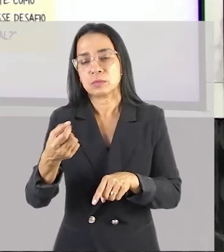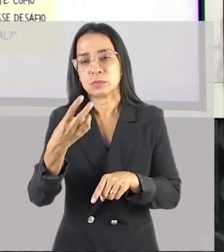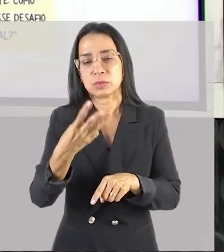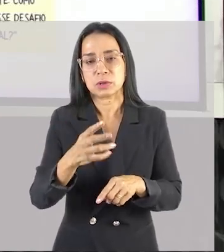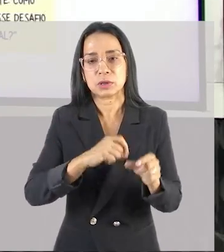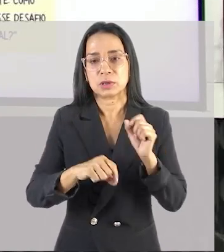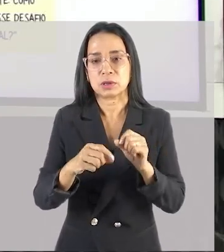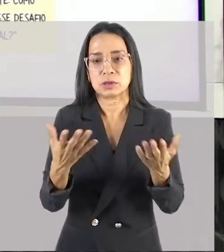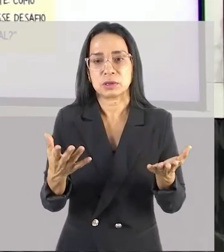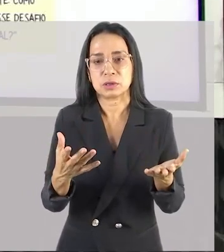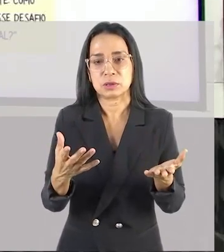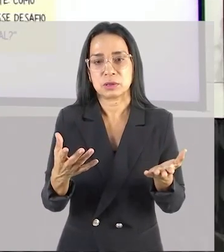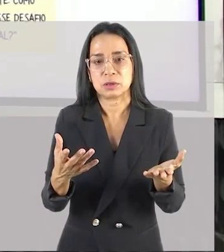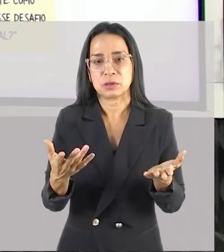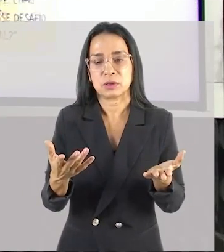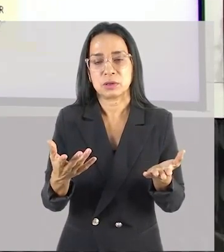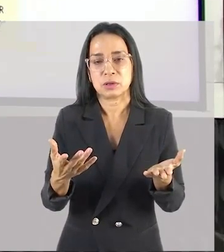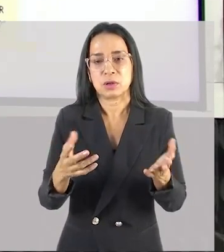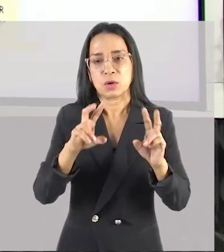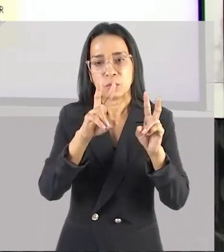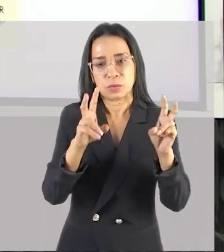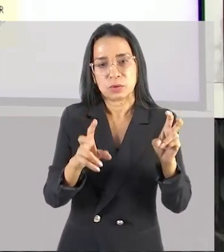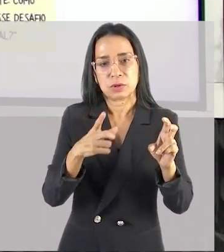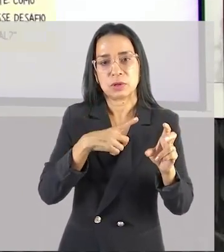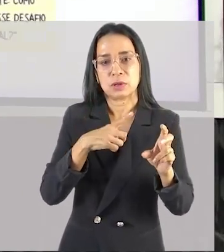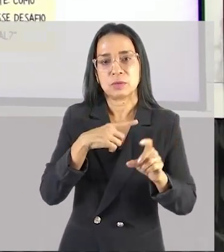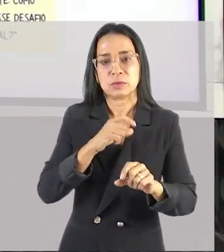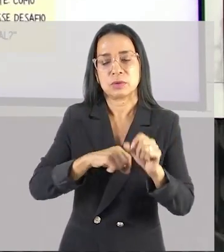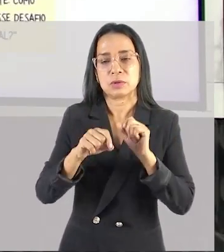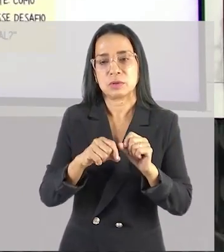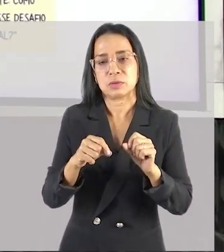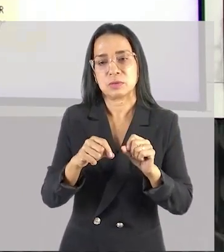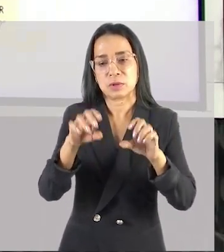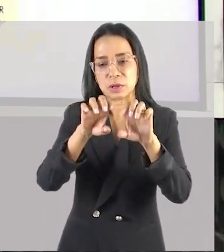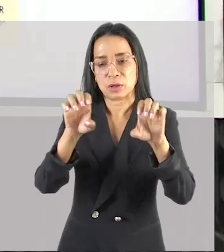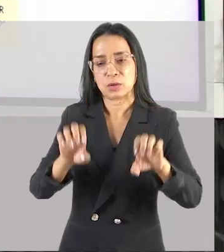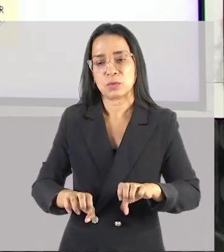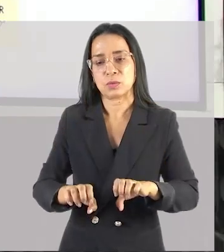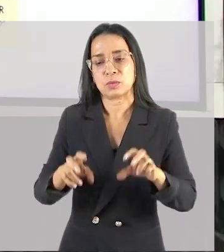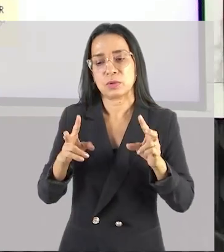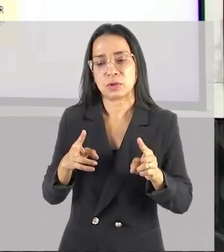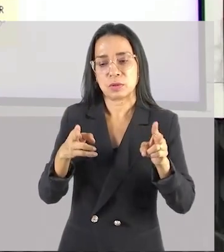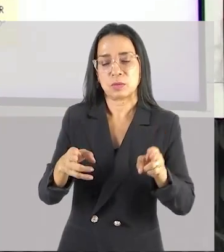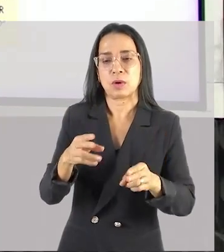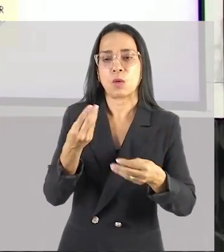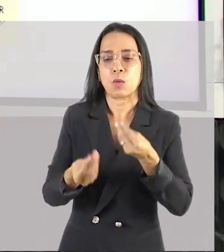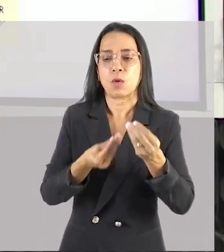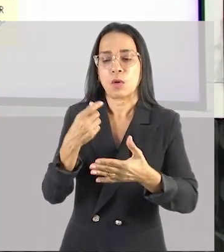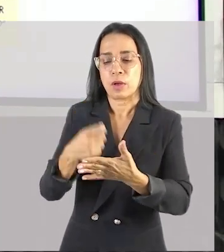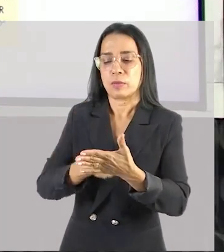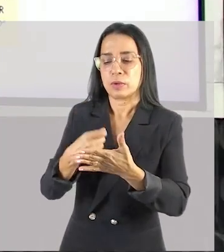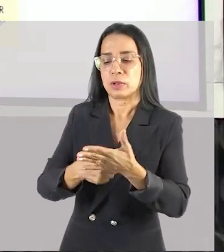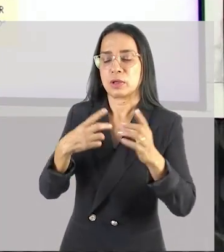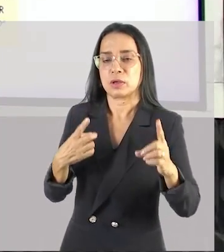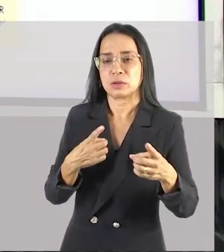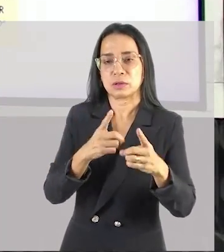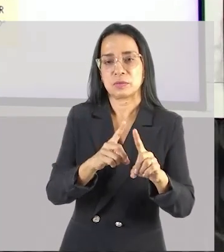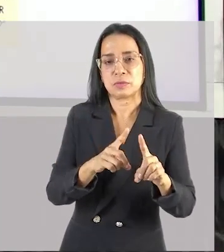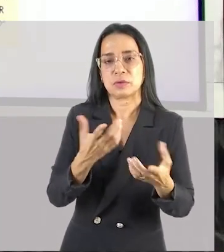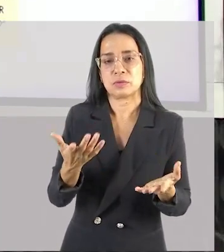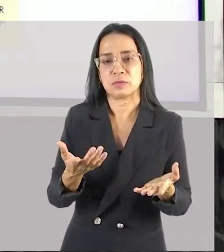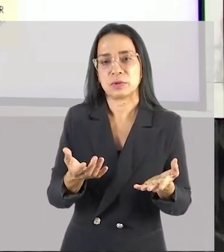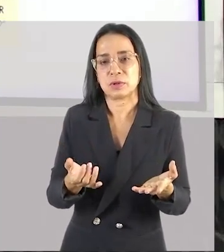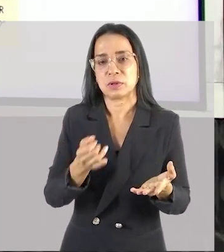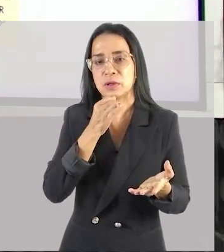anos 200. Os temas vieram na mesma estrutura. Como enfrentar esse desafio, como conciliar. Olha